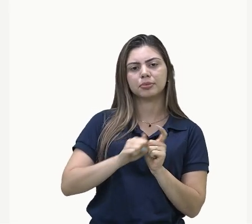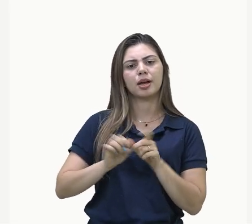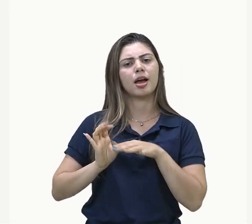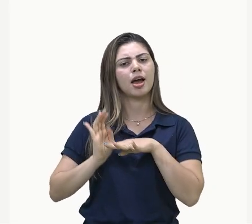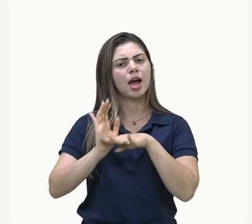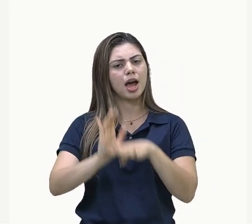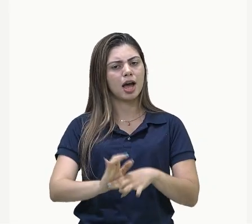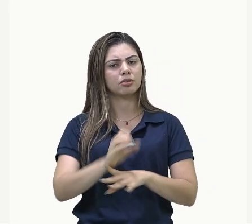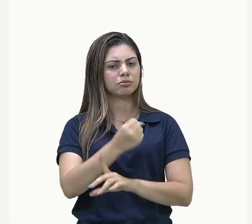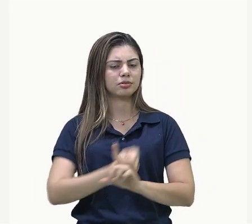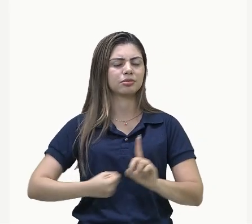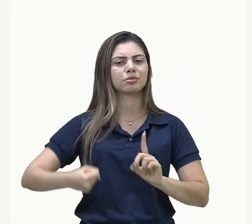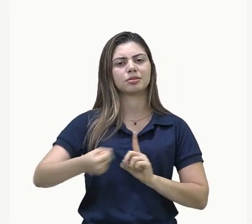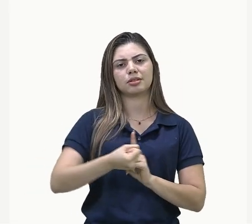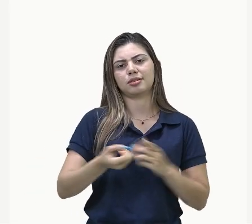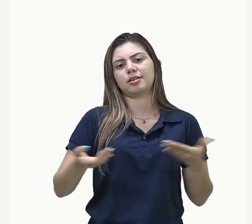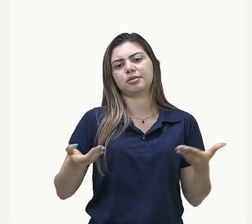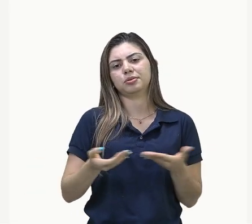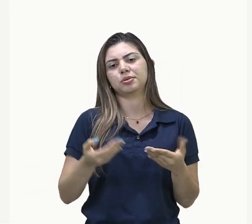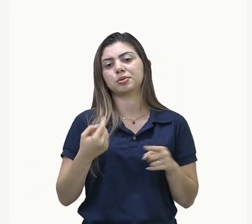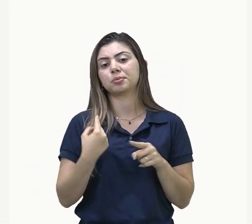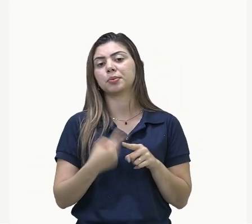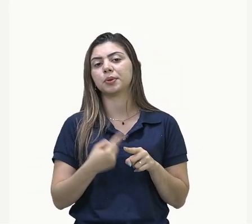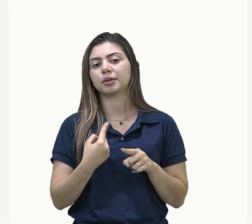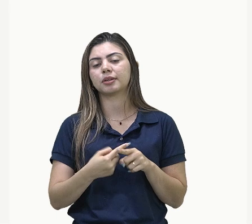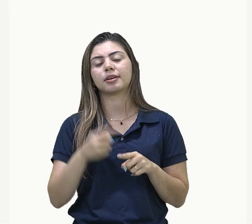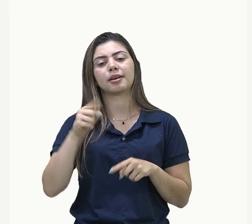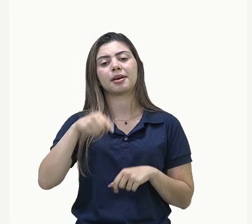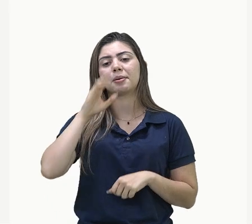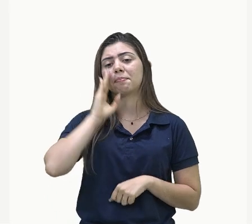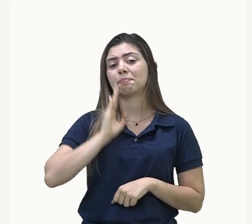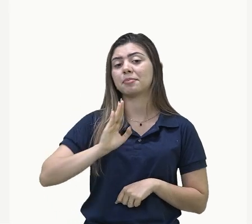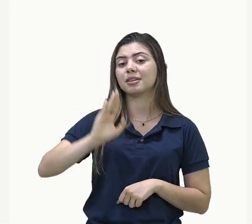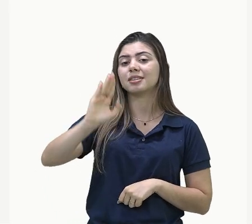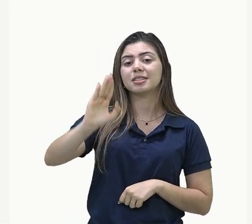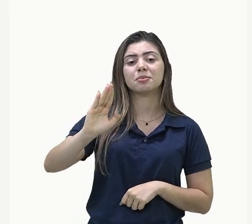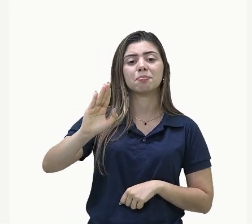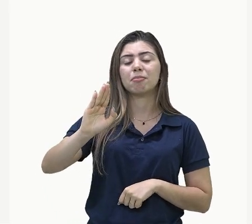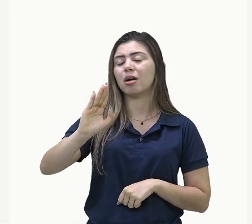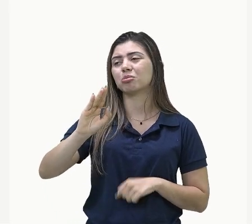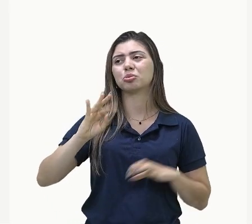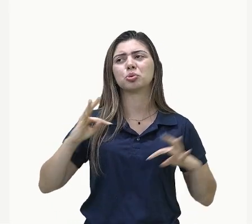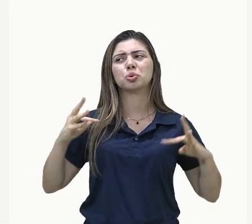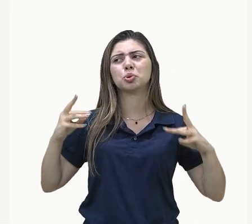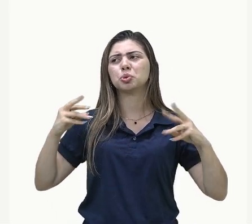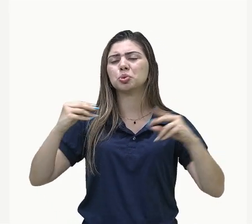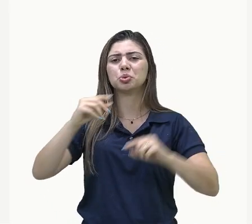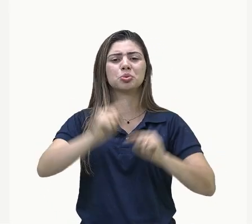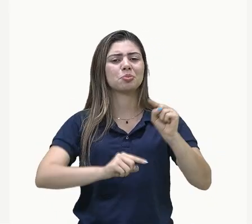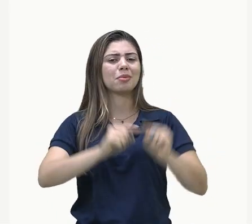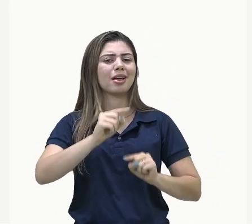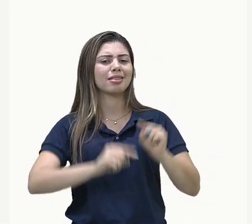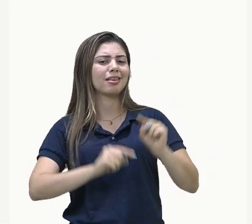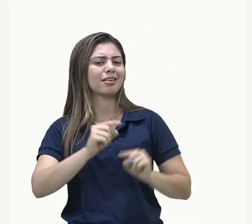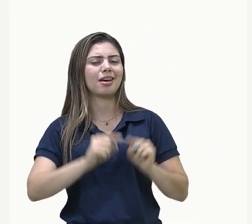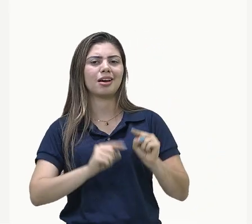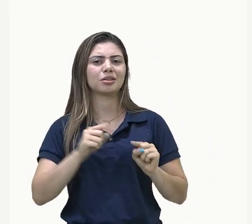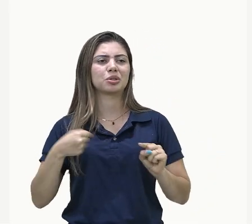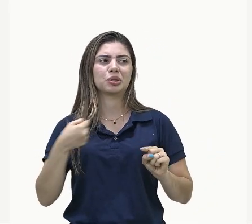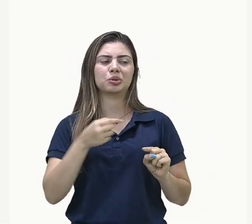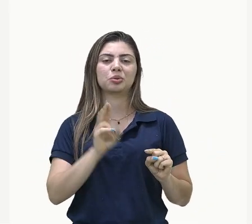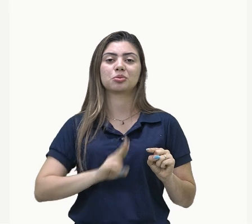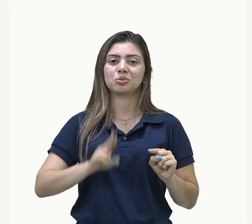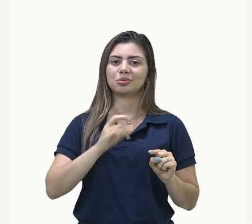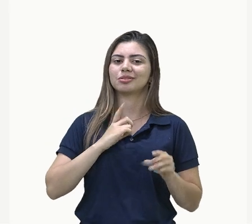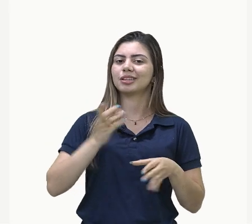em nossa sociedade moderna. Eles são a base de praticamente todos os dispositivos que